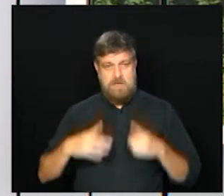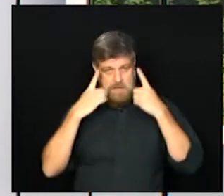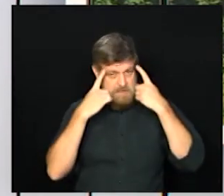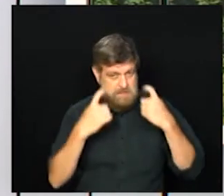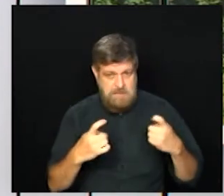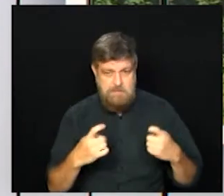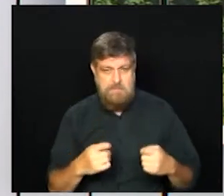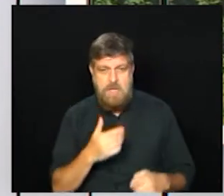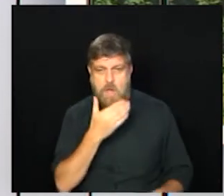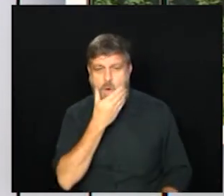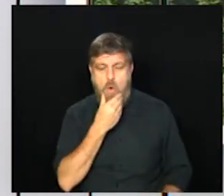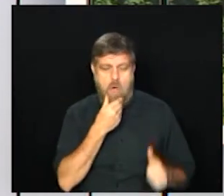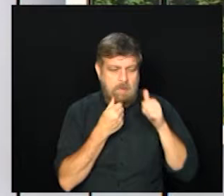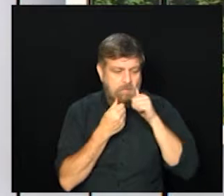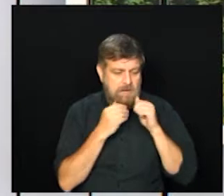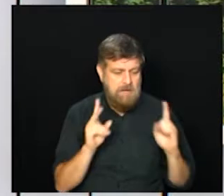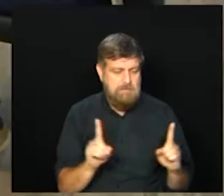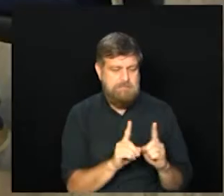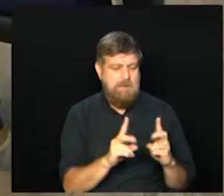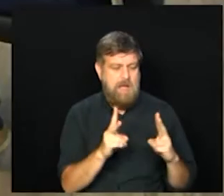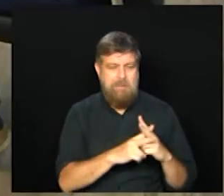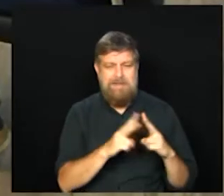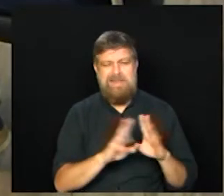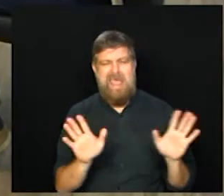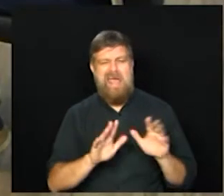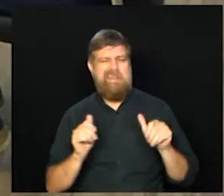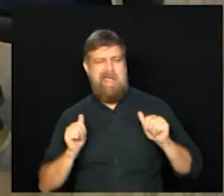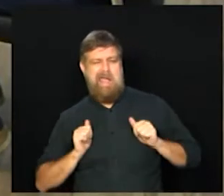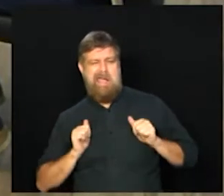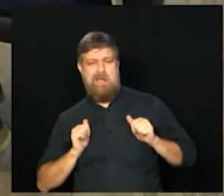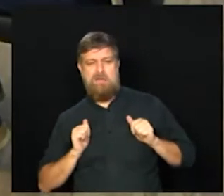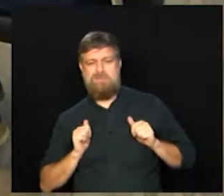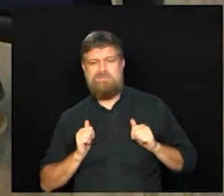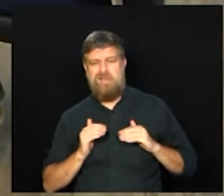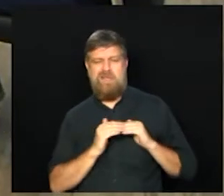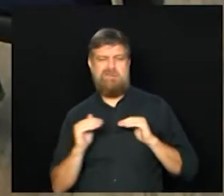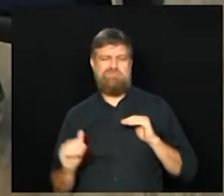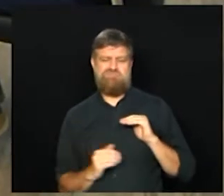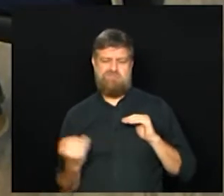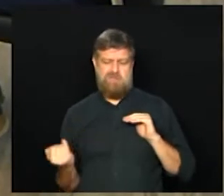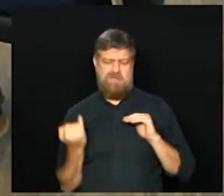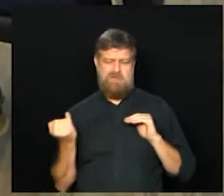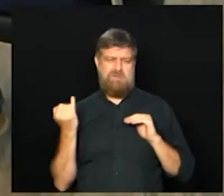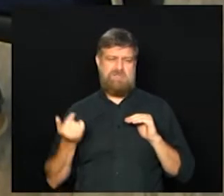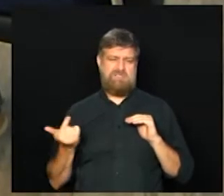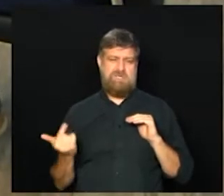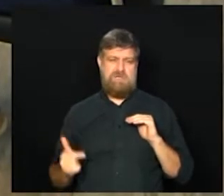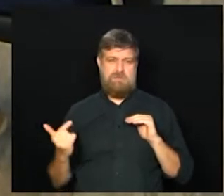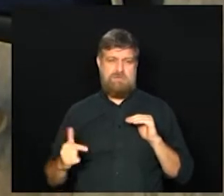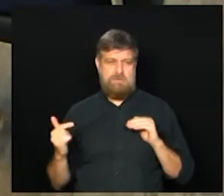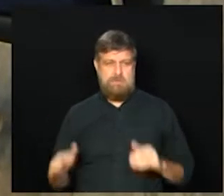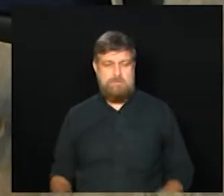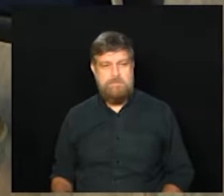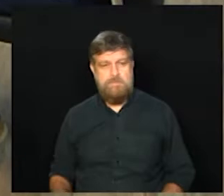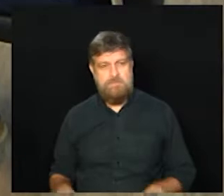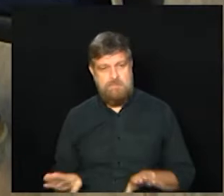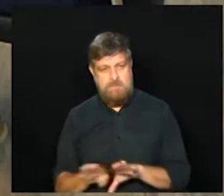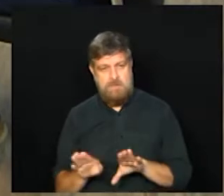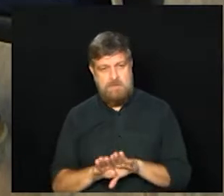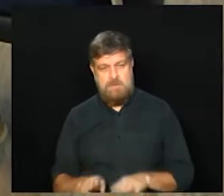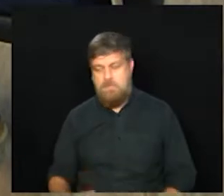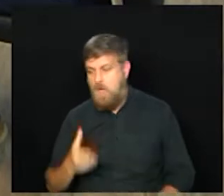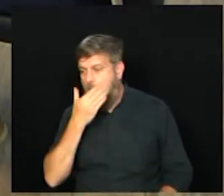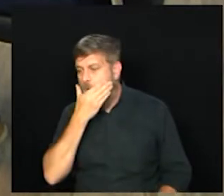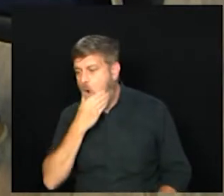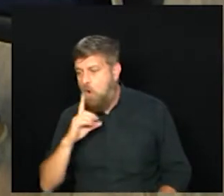doméstica. Ninguém pode fazer nada. É coisa menos importante. E né? tem uma coisa que, assim, briga de marido e mulher não